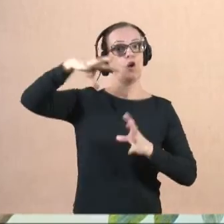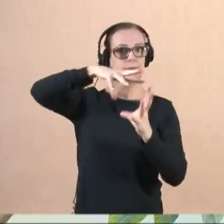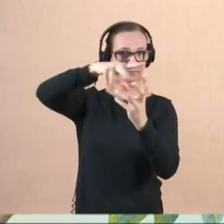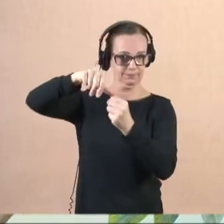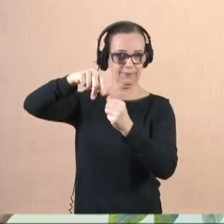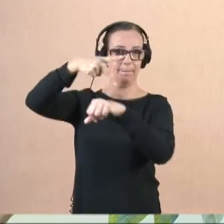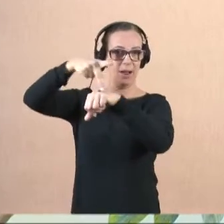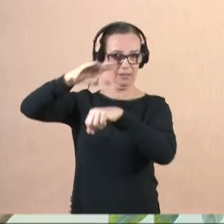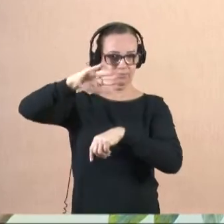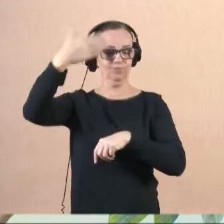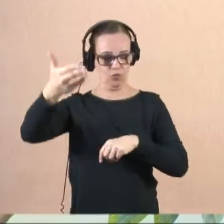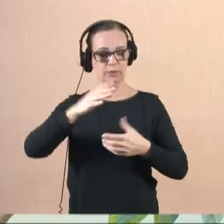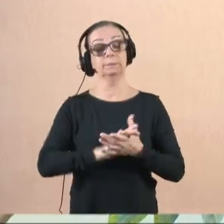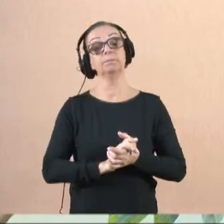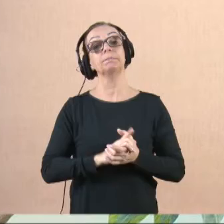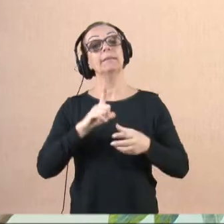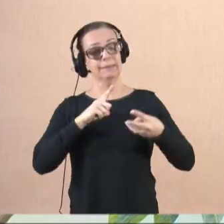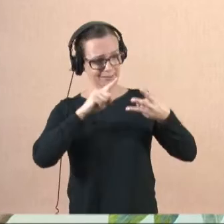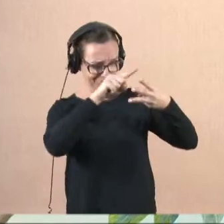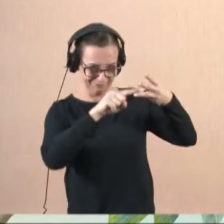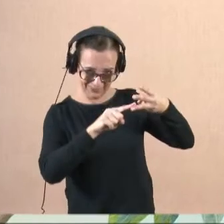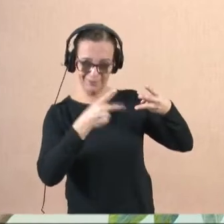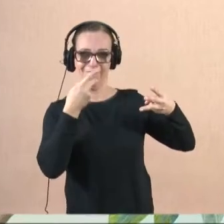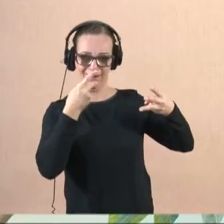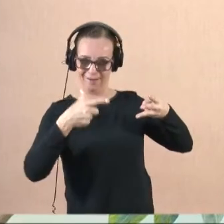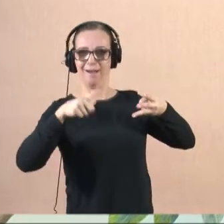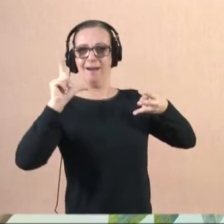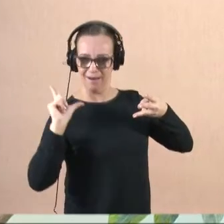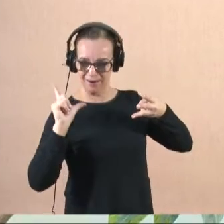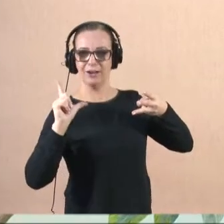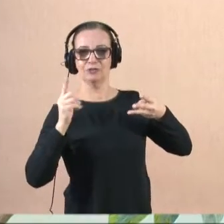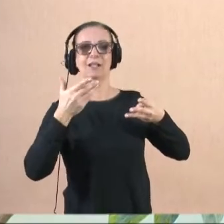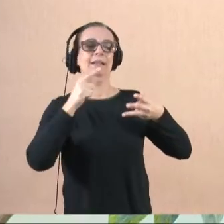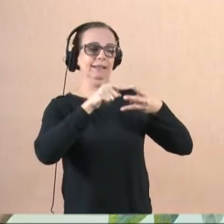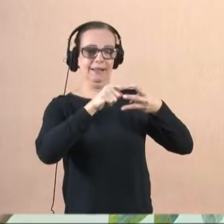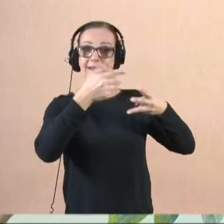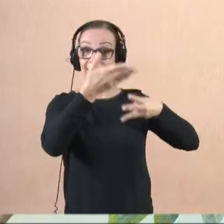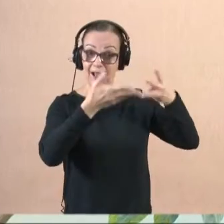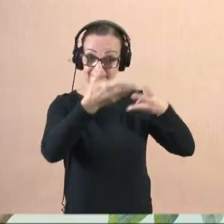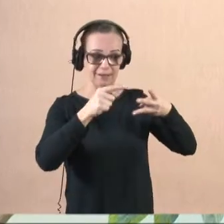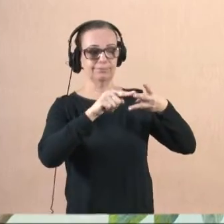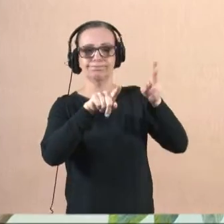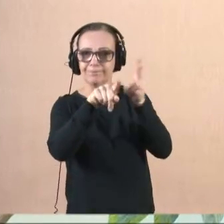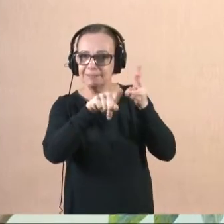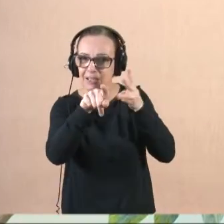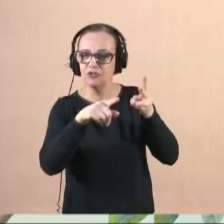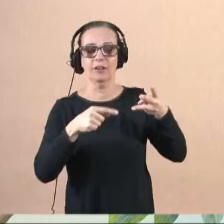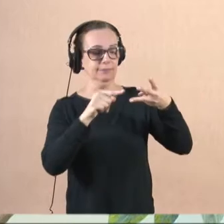além de três pontos de tratar é tentar rastrear é